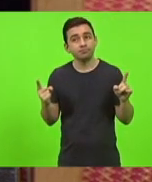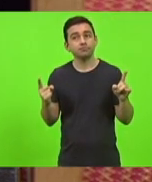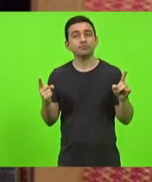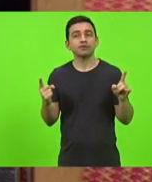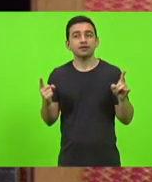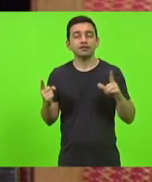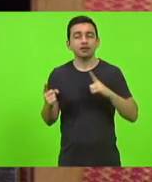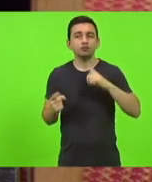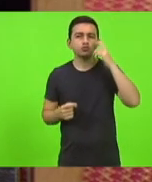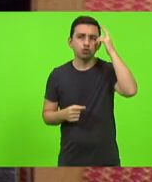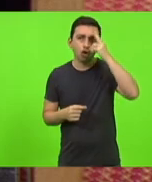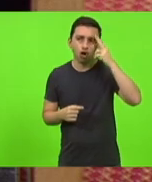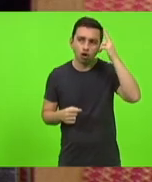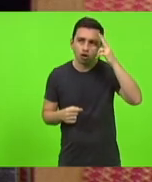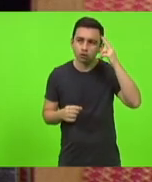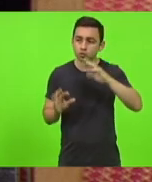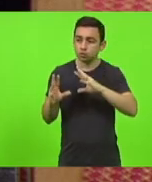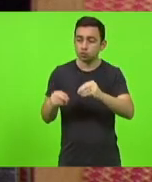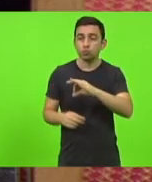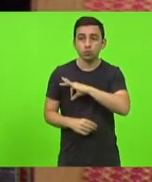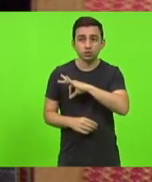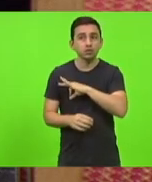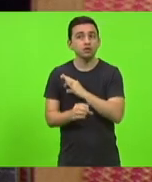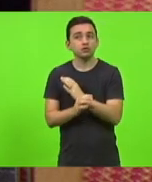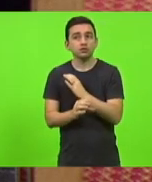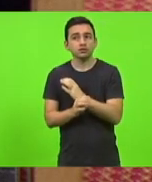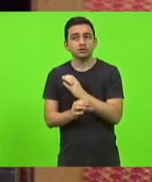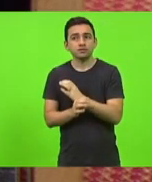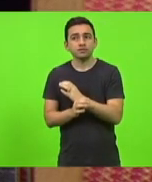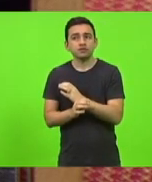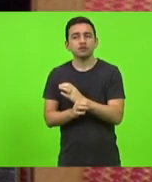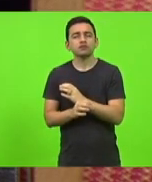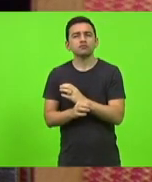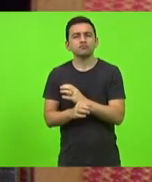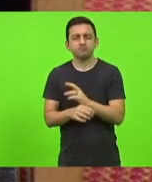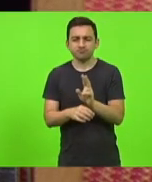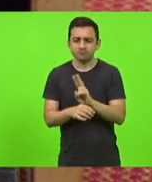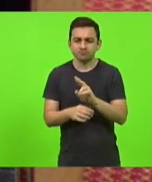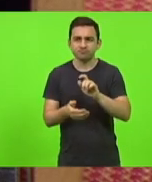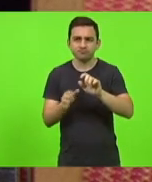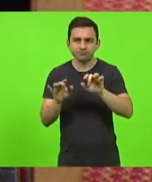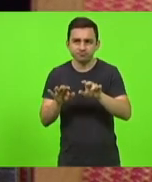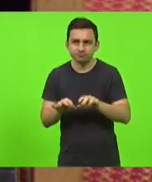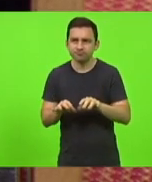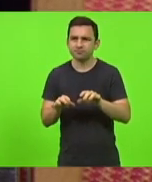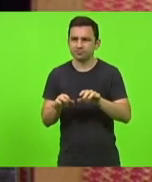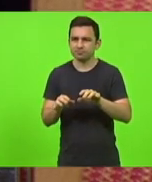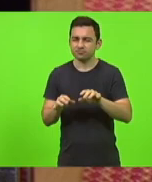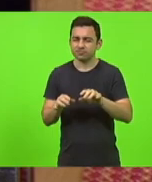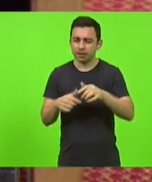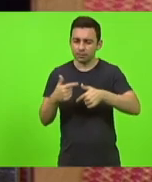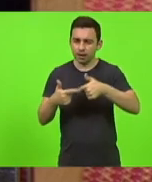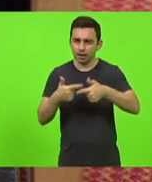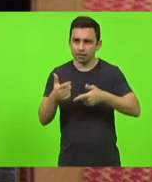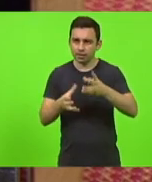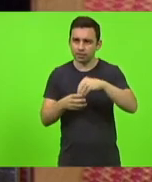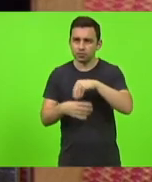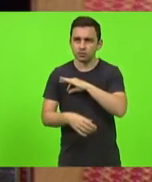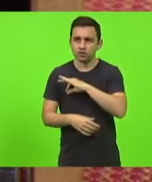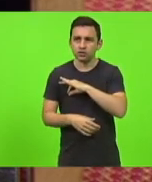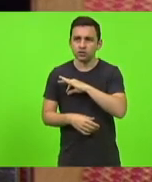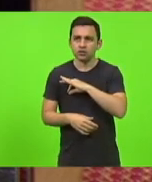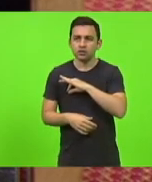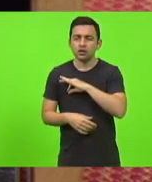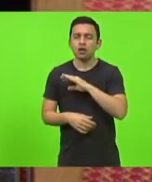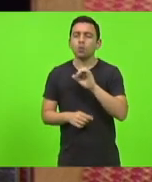uma busca dos policiais civis, agentes, escrivães, delegados de polícia, que era a